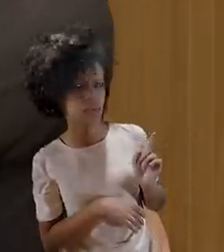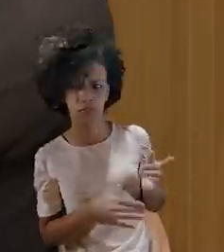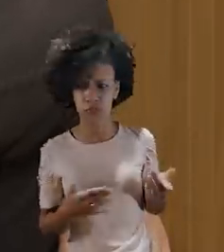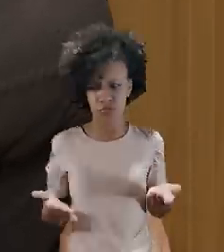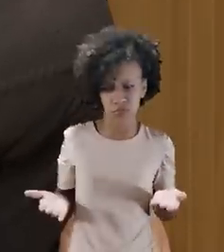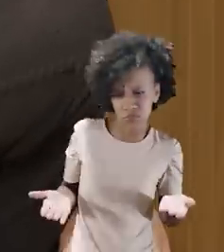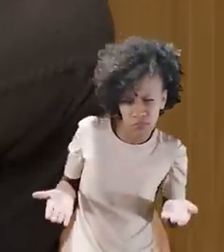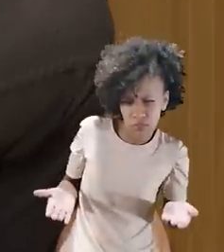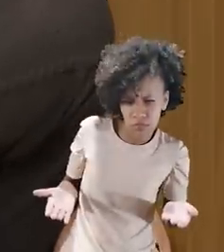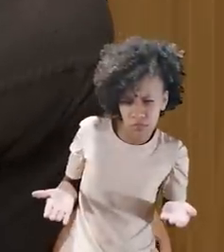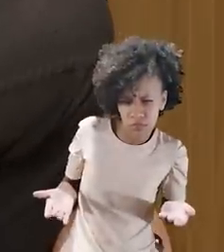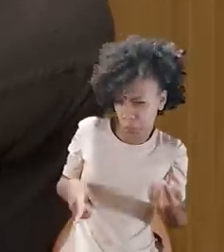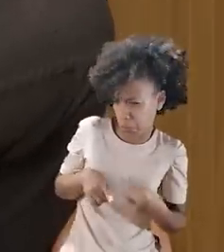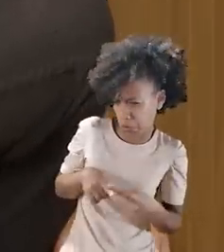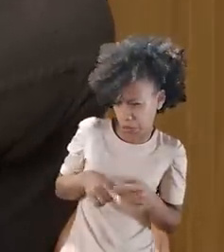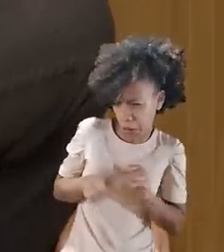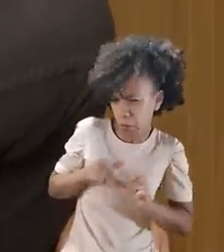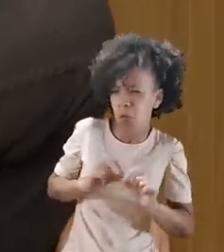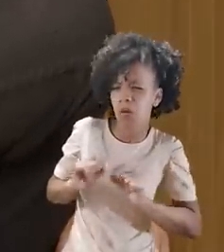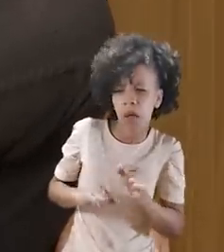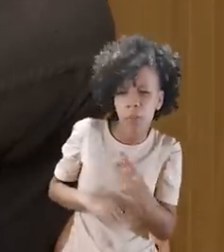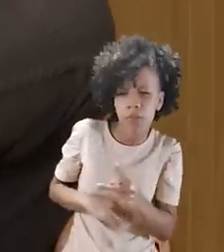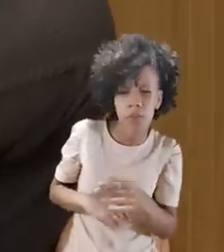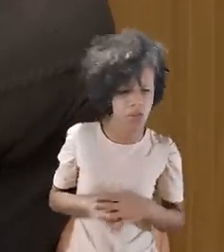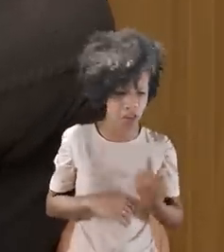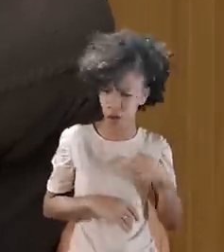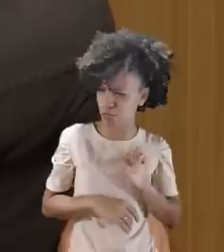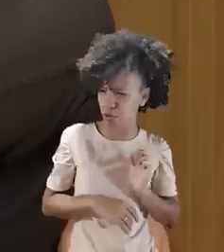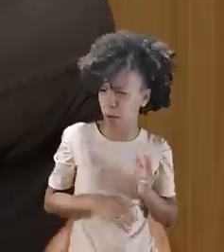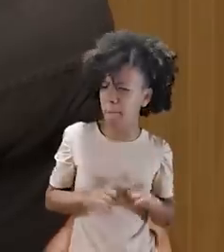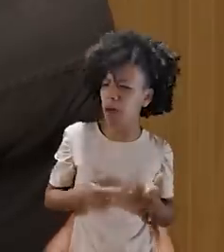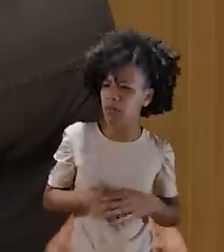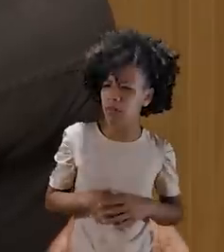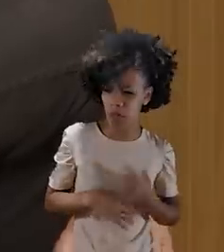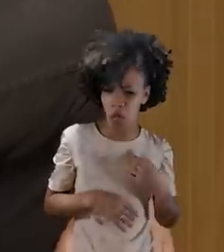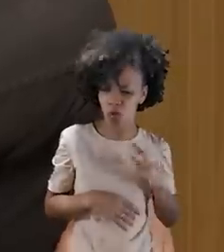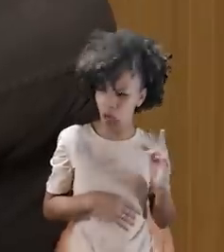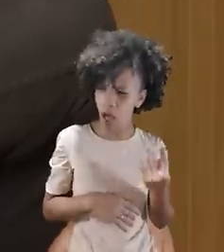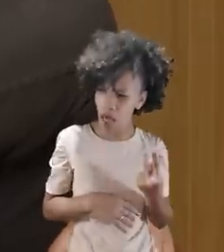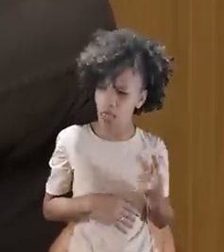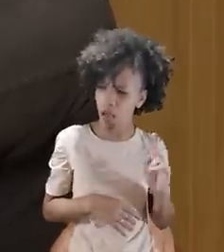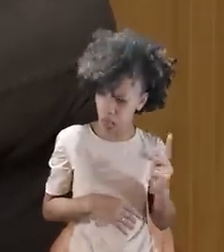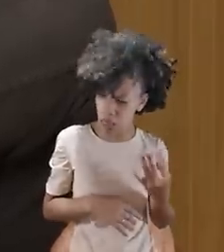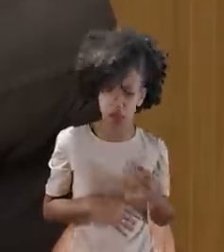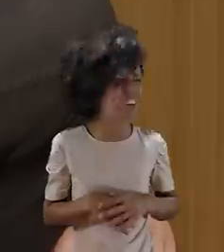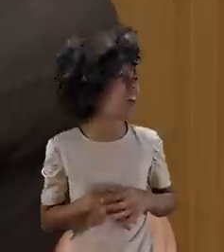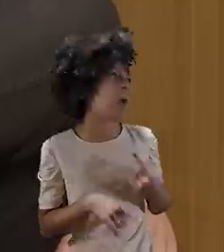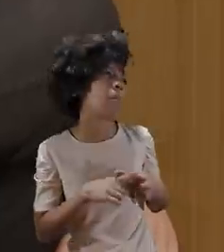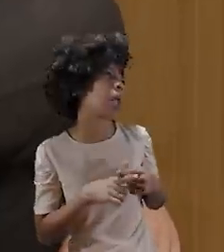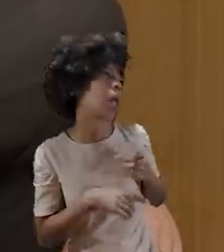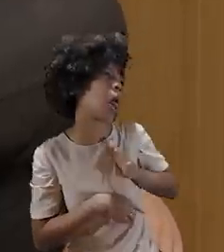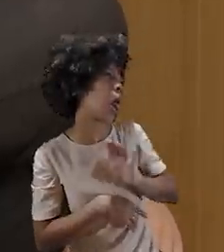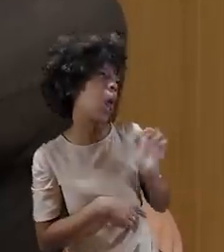foi isso é porque Muda alguma coisa você mano não sou não sueca tá bom um